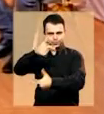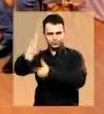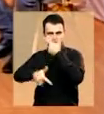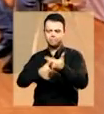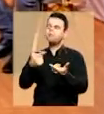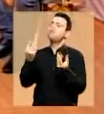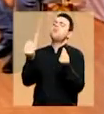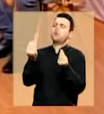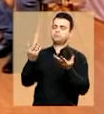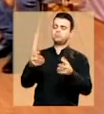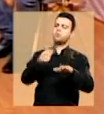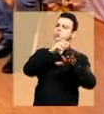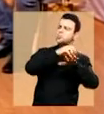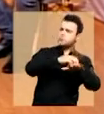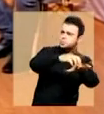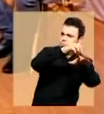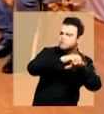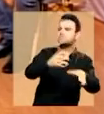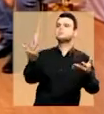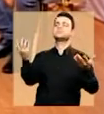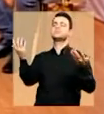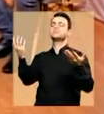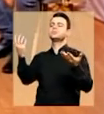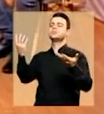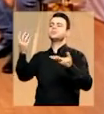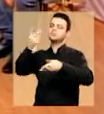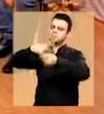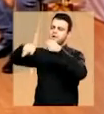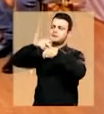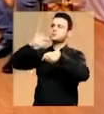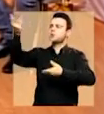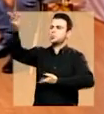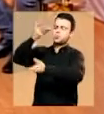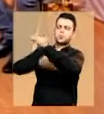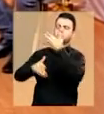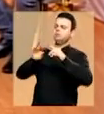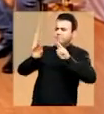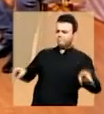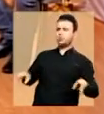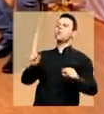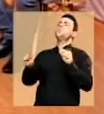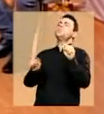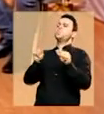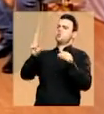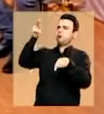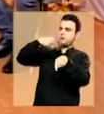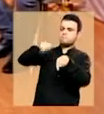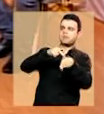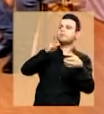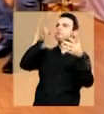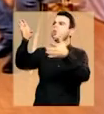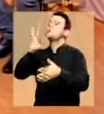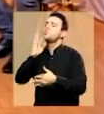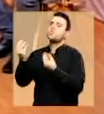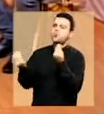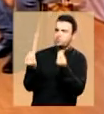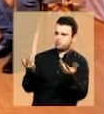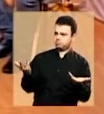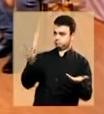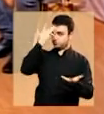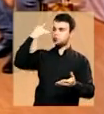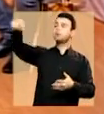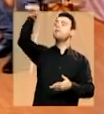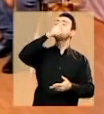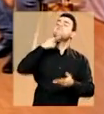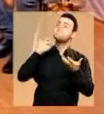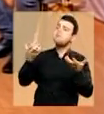diferença básica entre um intercâmbio e um simples turismo, que a pessoa vai lá para conhecer um lugar? E qual que é a característica? O que as pessoas buscam